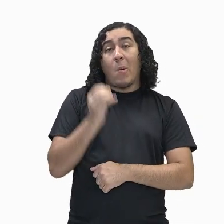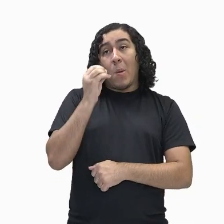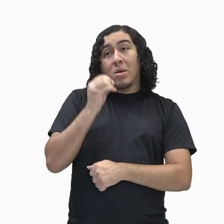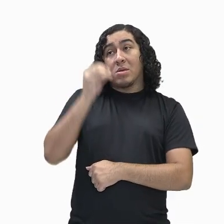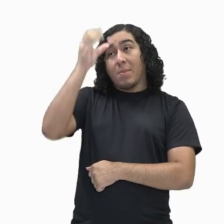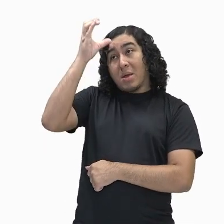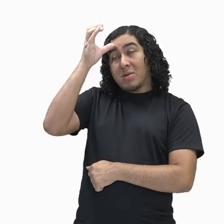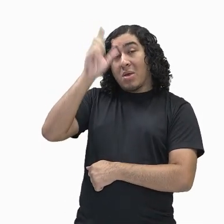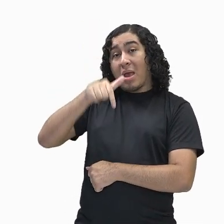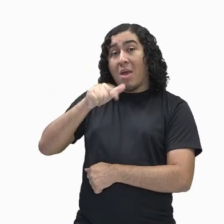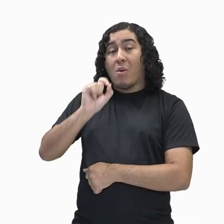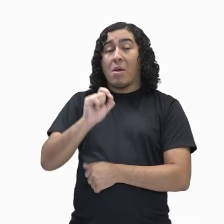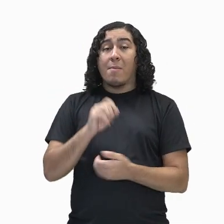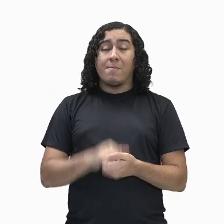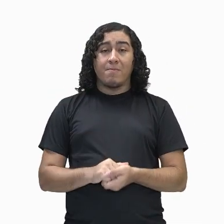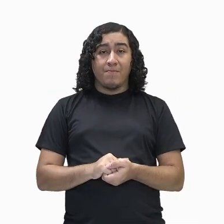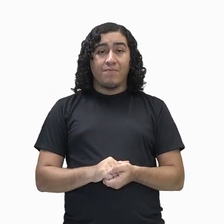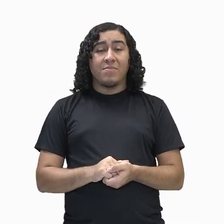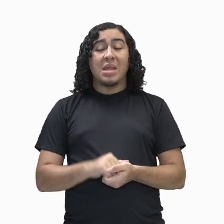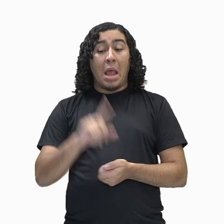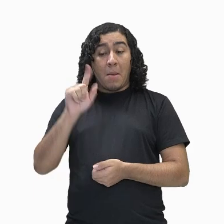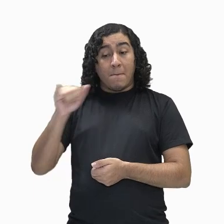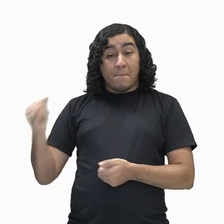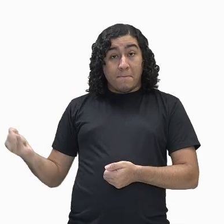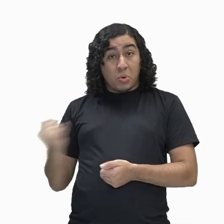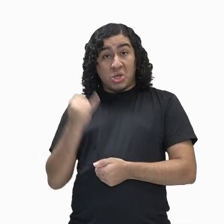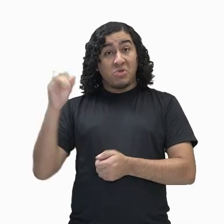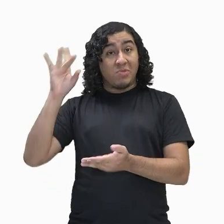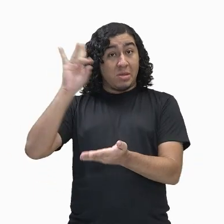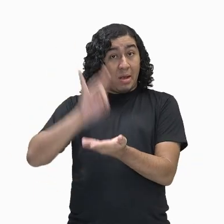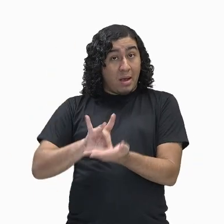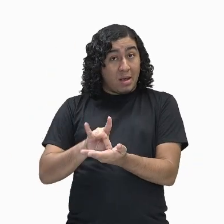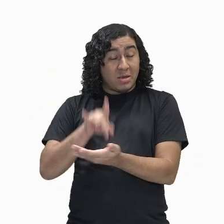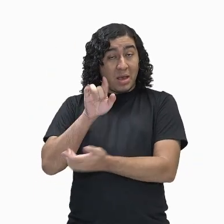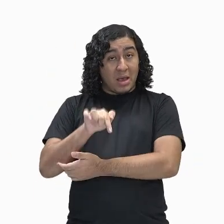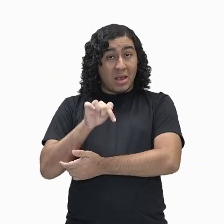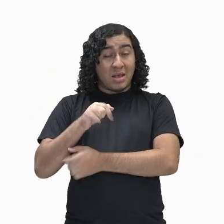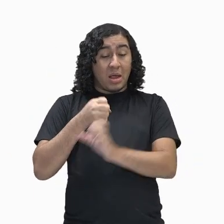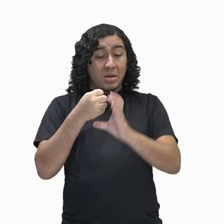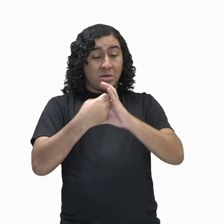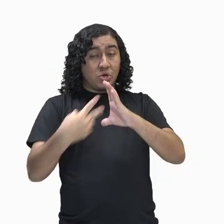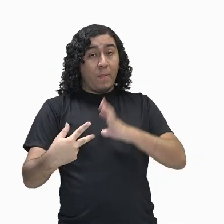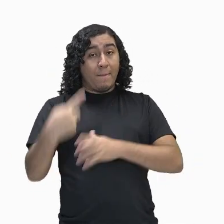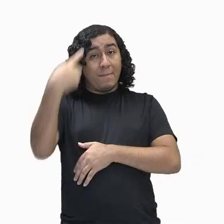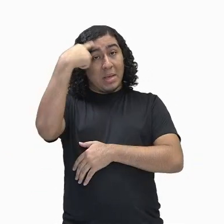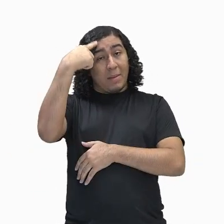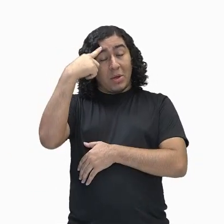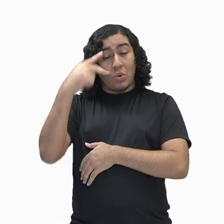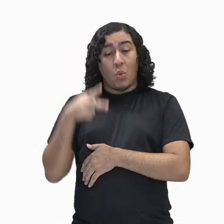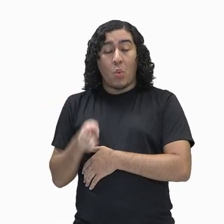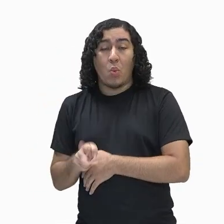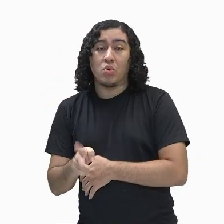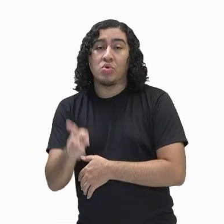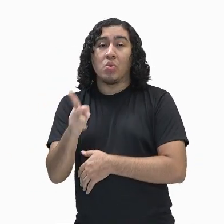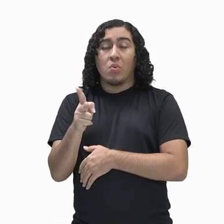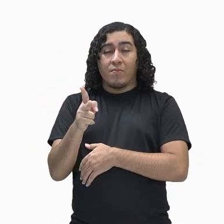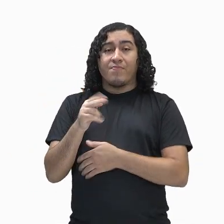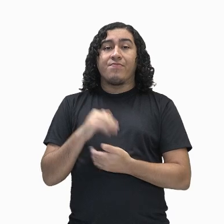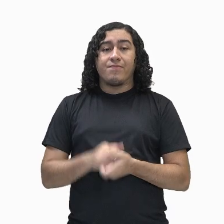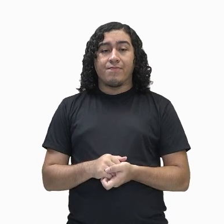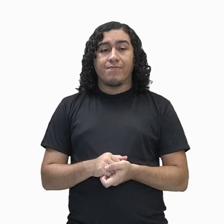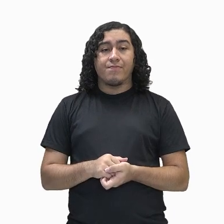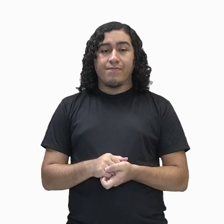corpo sagrado. E essa matriz de pensamento medieval, ela permaneceu dominante, trazendo